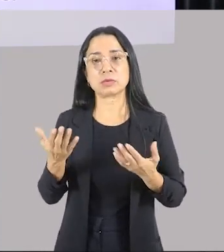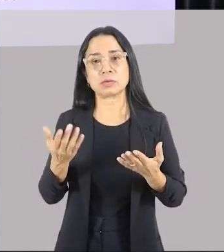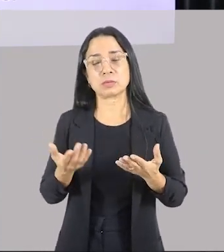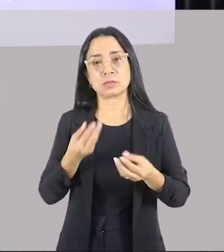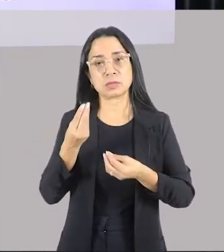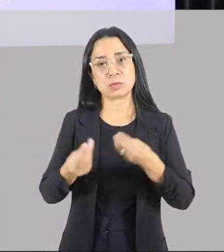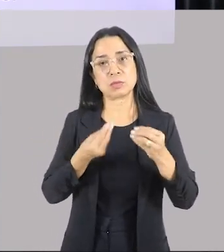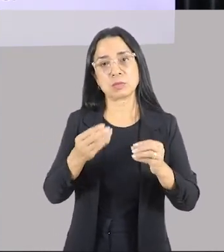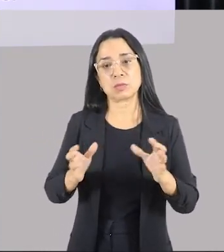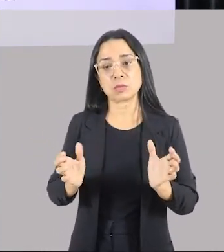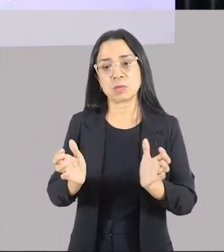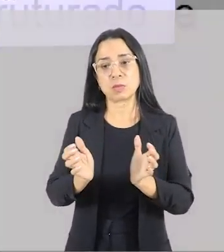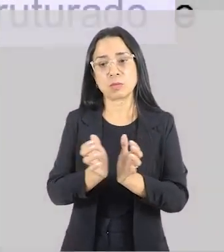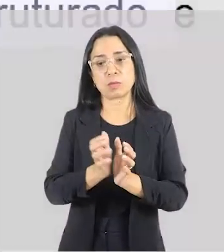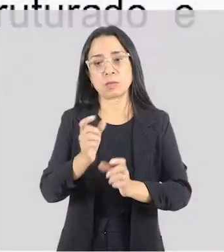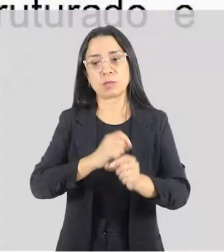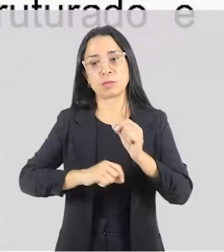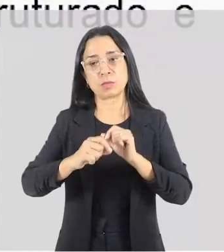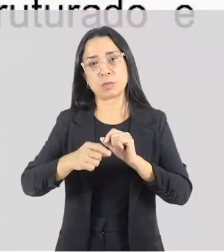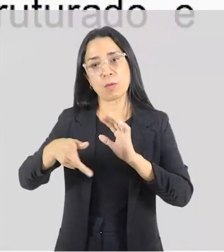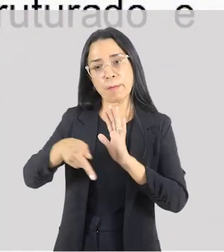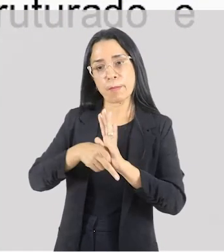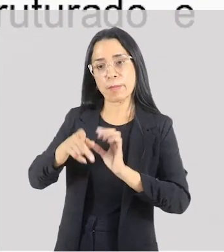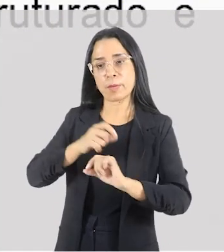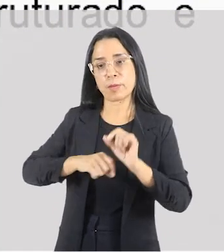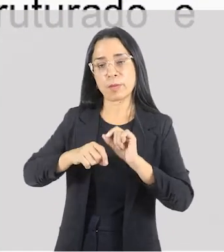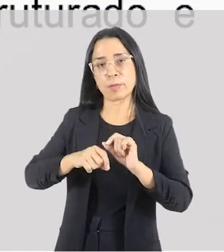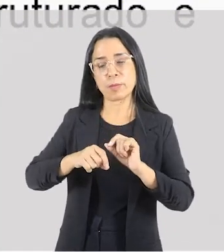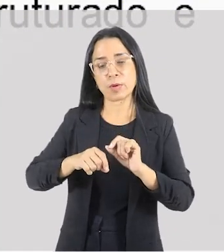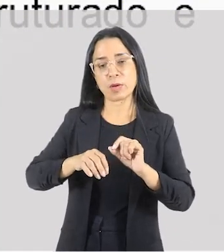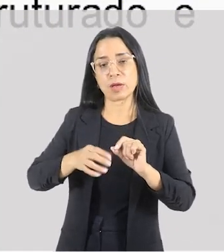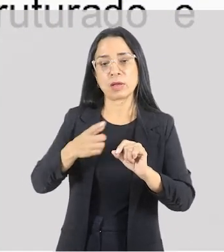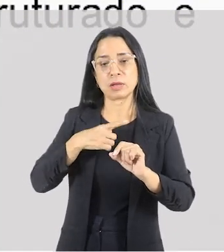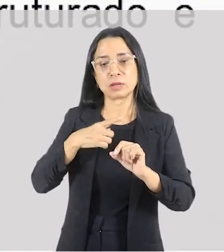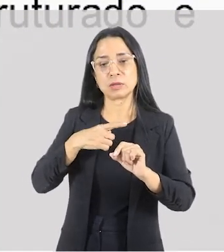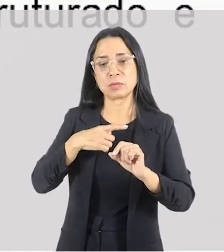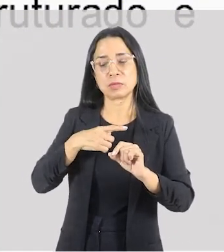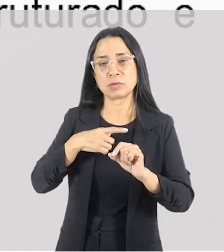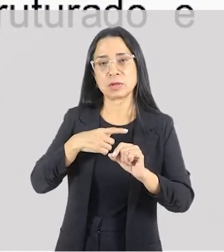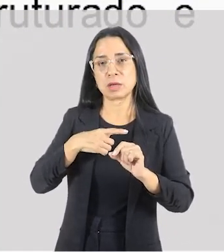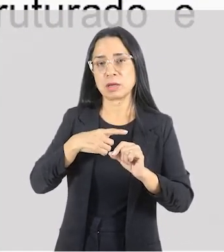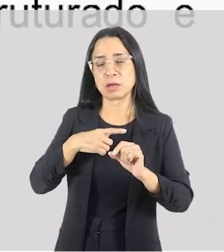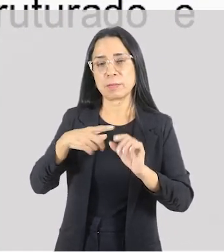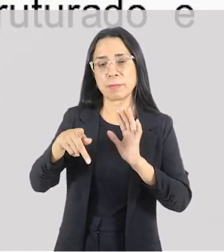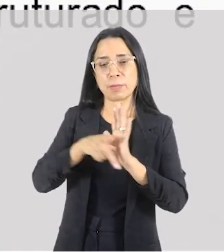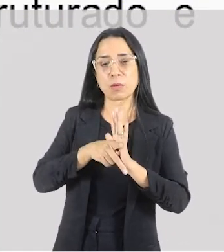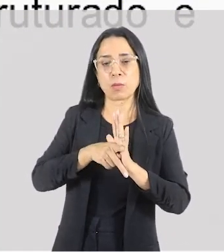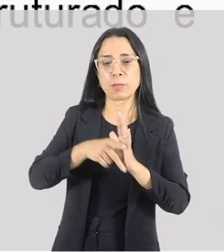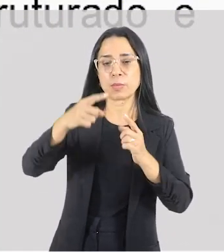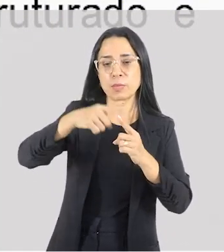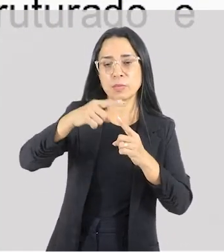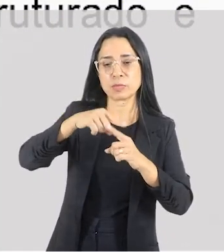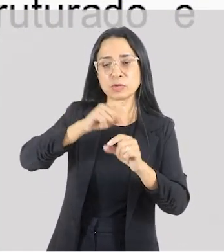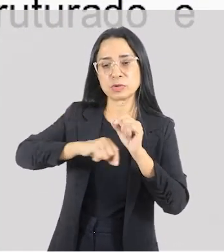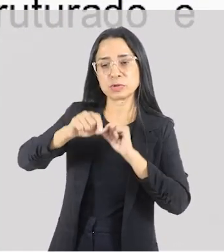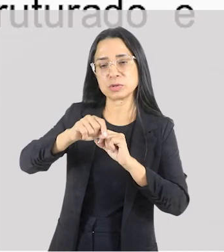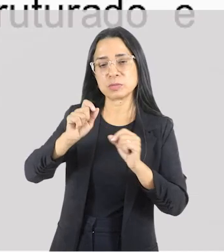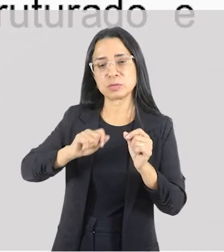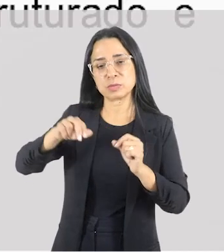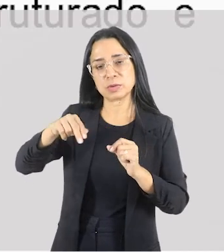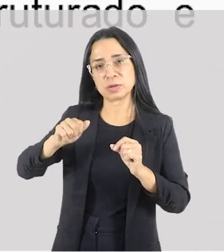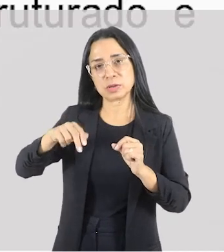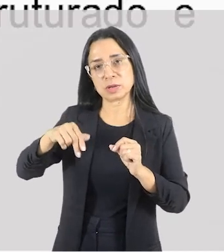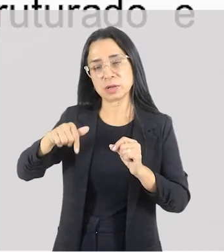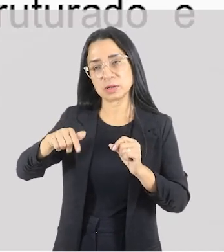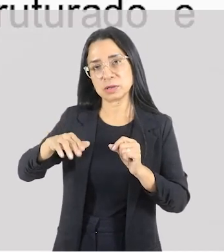classe para si, adquiriu contornos específicos sob a influência do movimento anarco-sindicalista, do anarquismo, que vem da